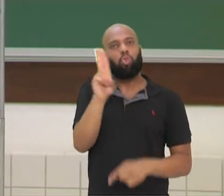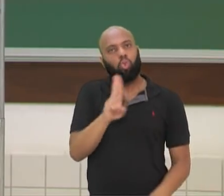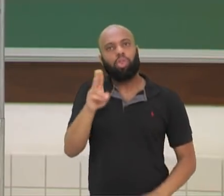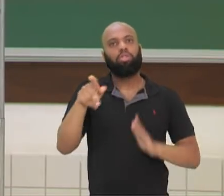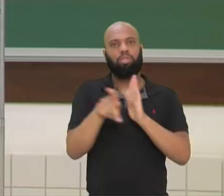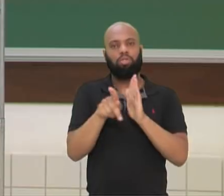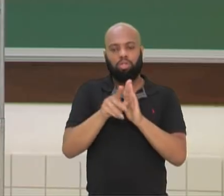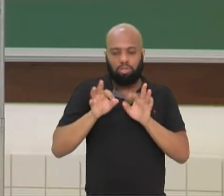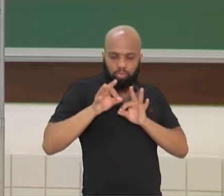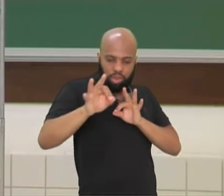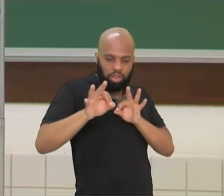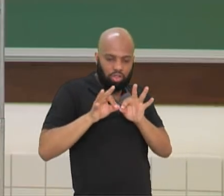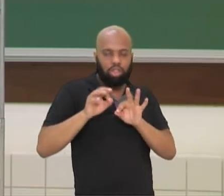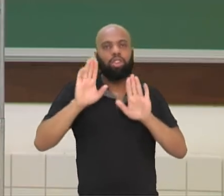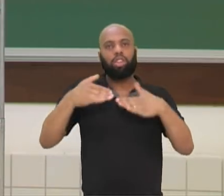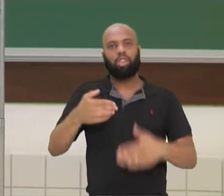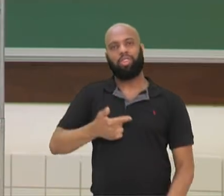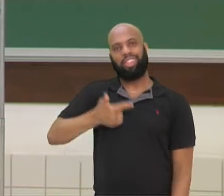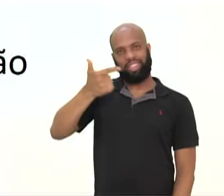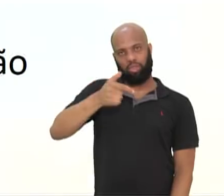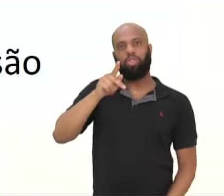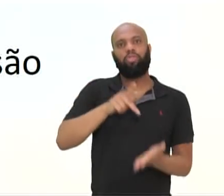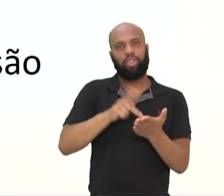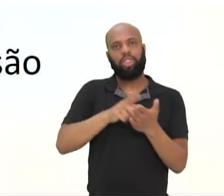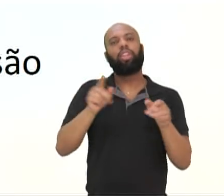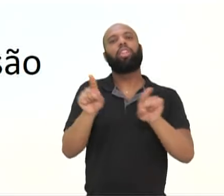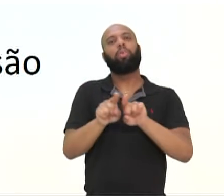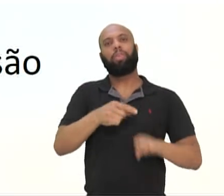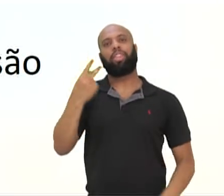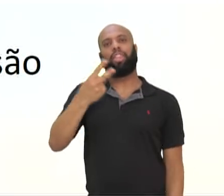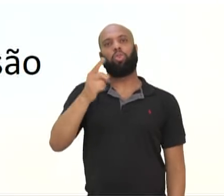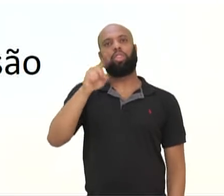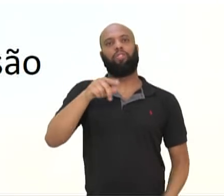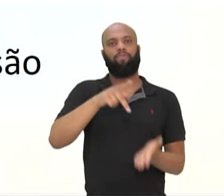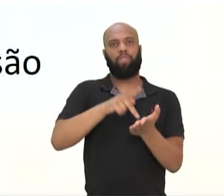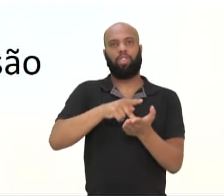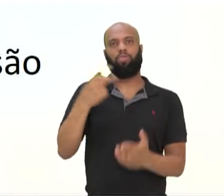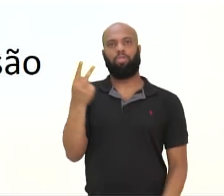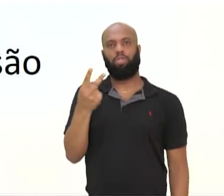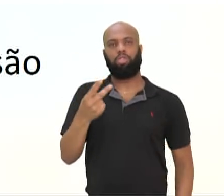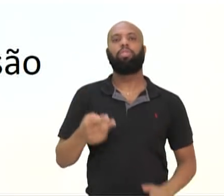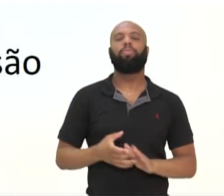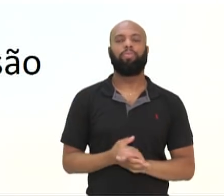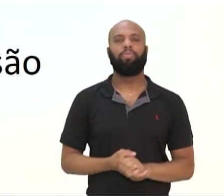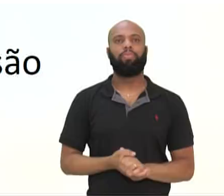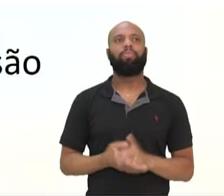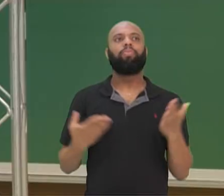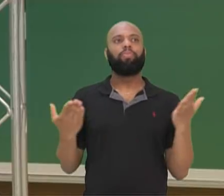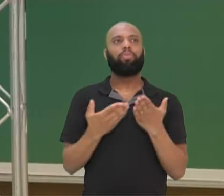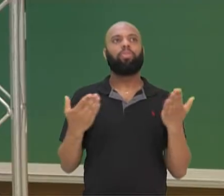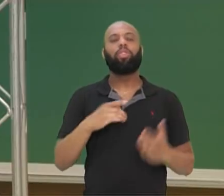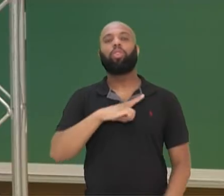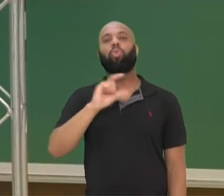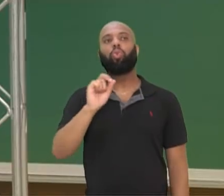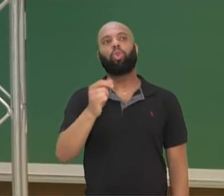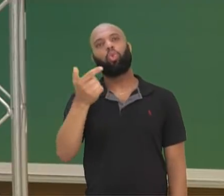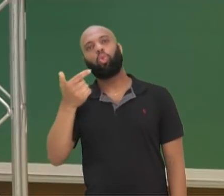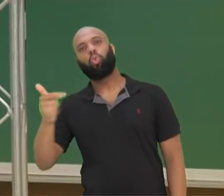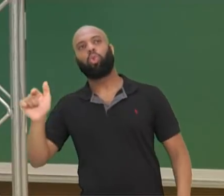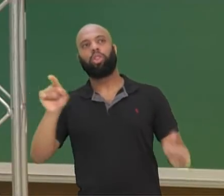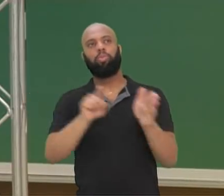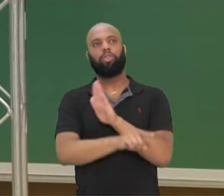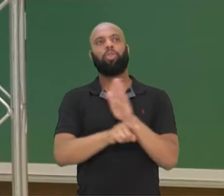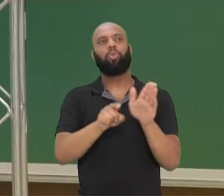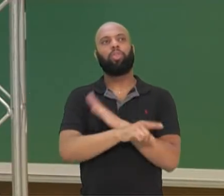medida. Então a segunda é verdadeira também. Então as duas são verdadeiras, certo? Agora nós temos mais um quiz para